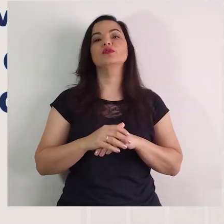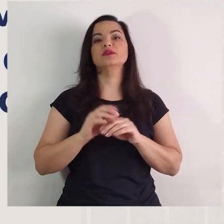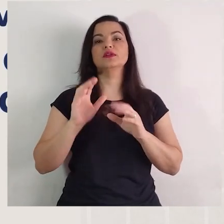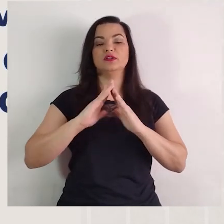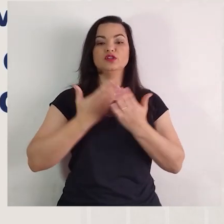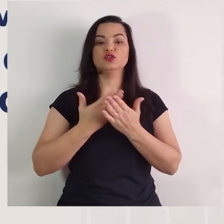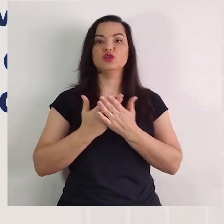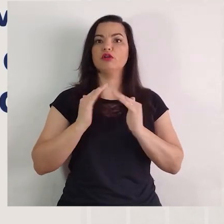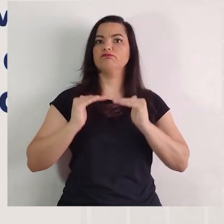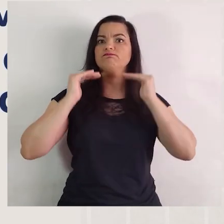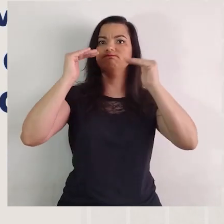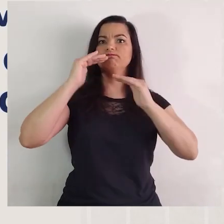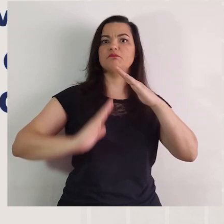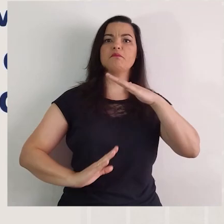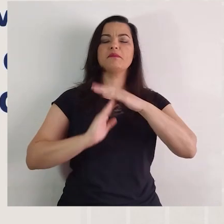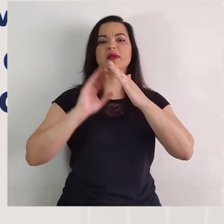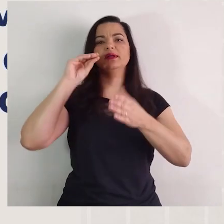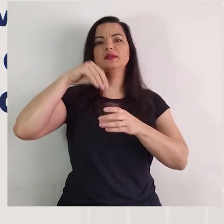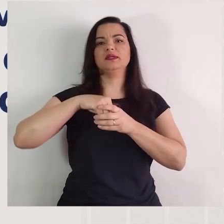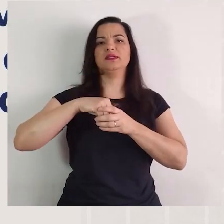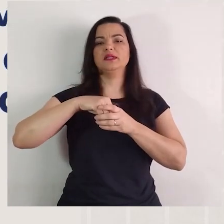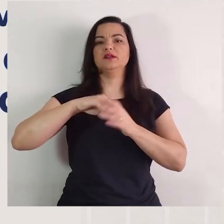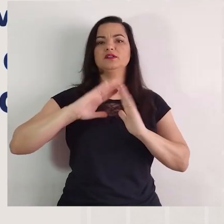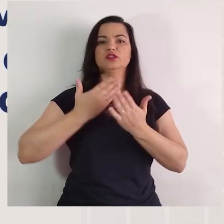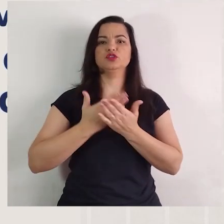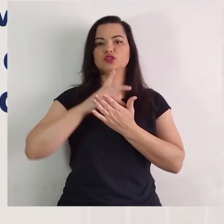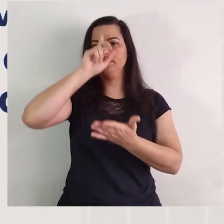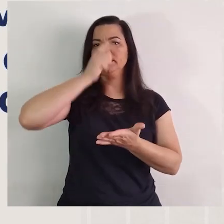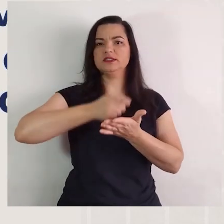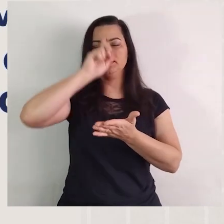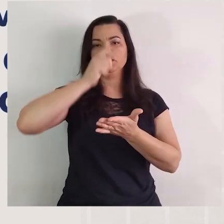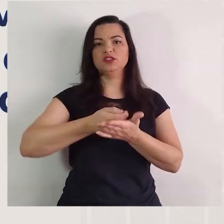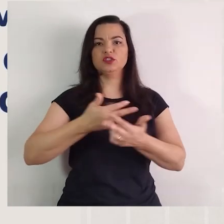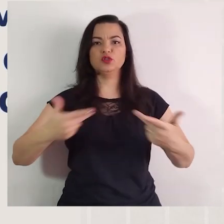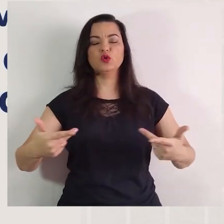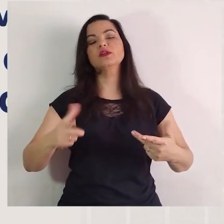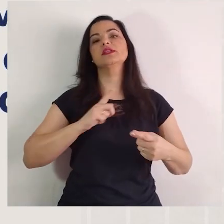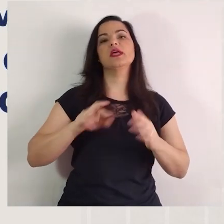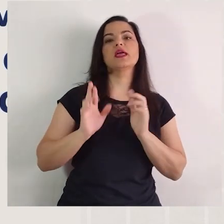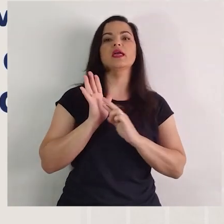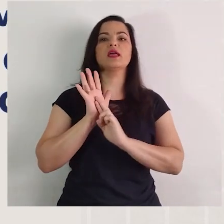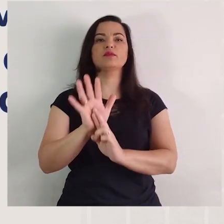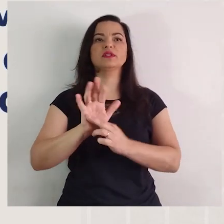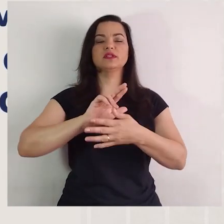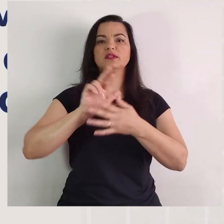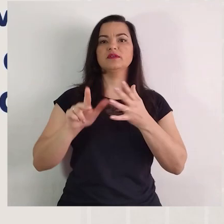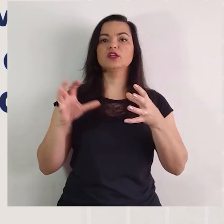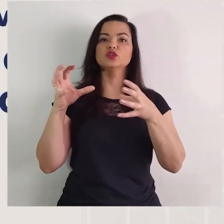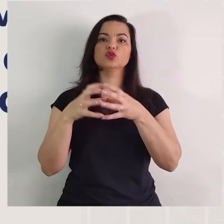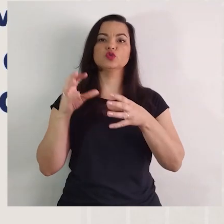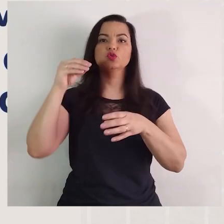para a tomada de decisões realizadas no interior de uma escola. Este é formado pela representação de todos os segmentos que compõem a